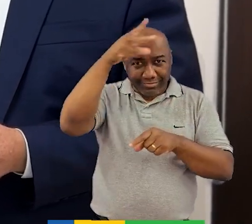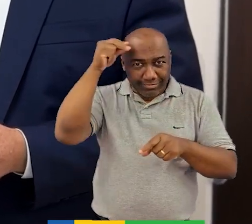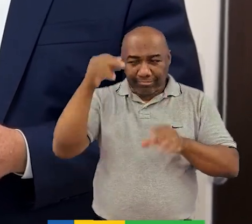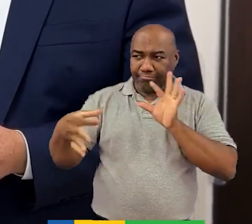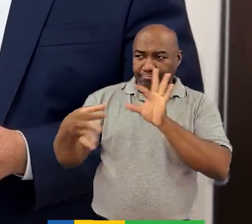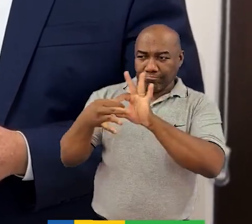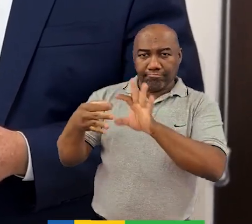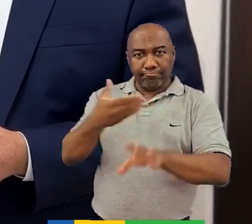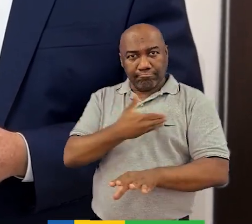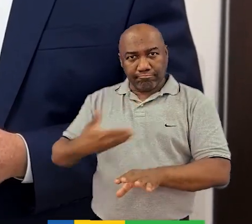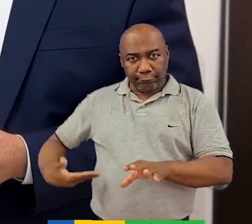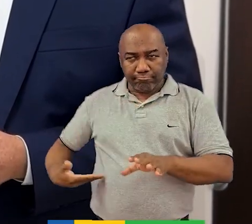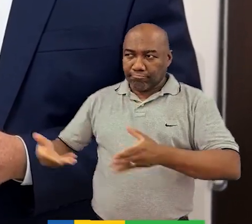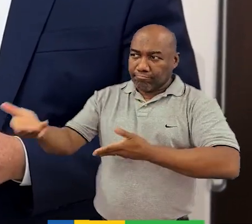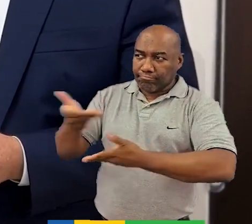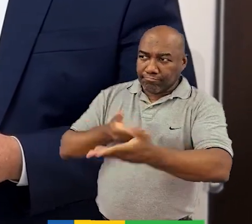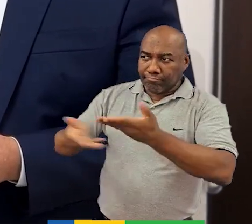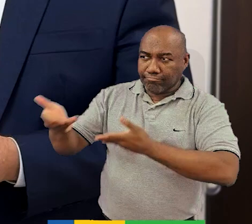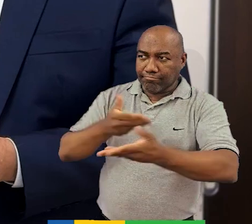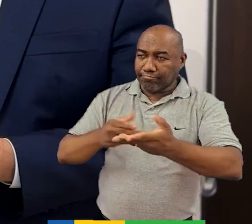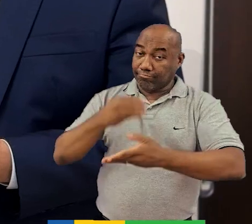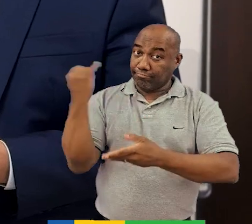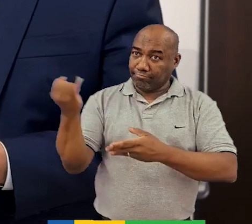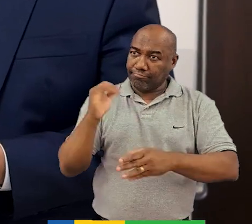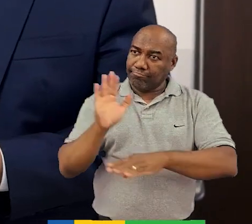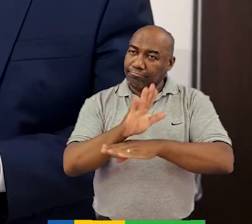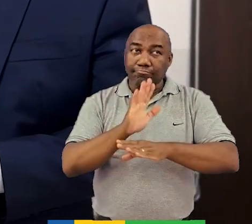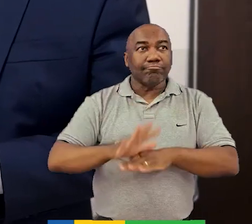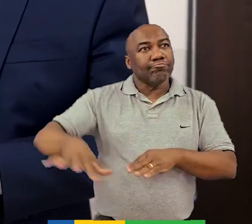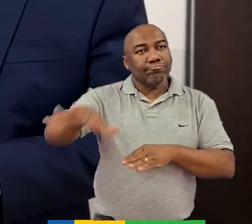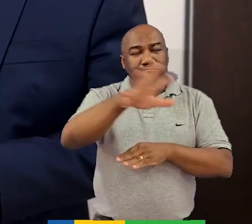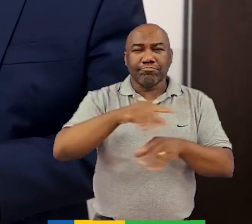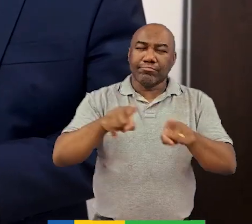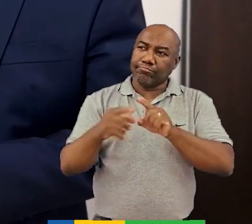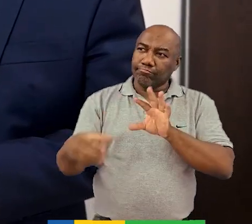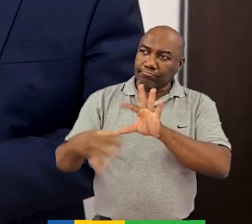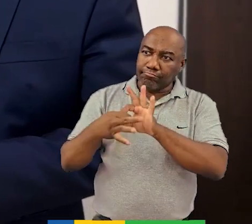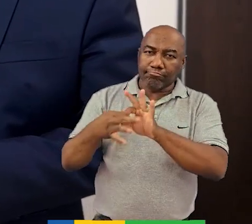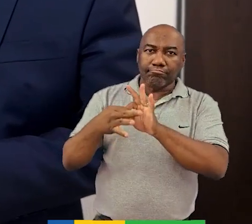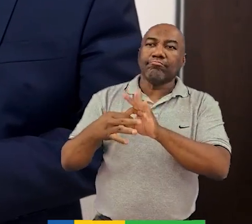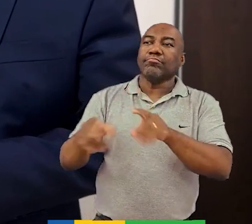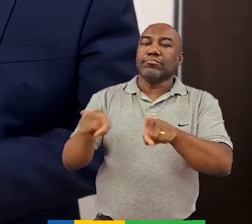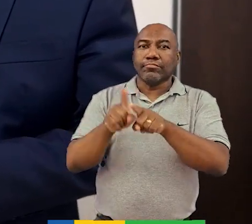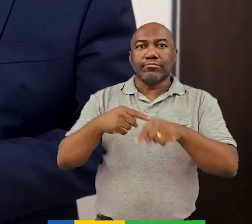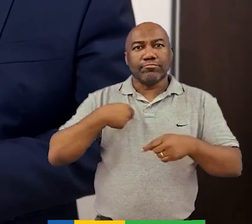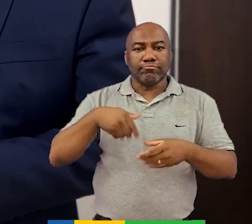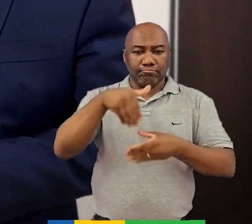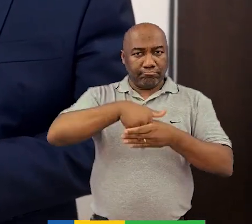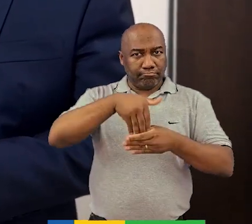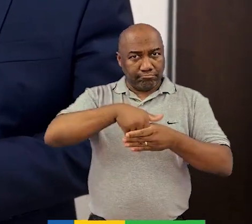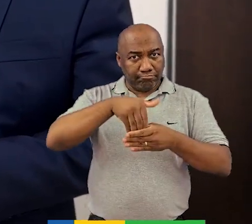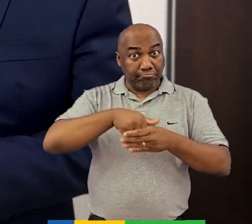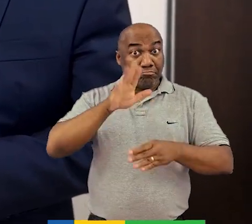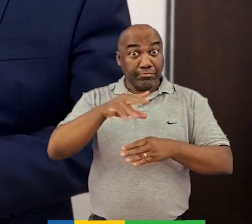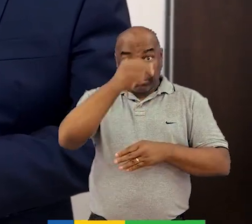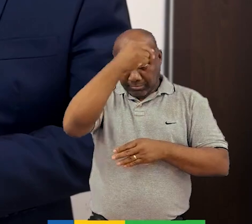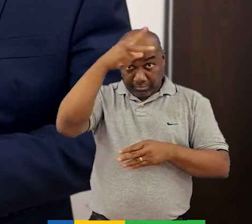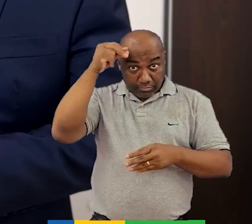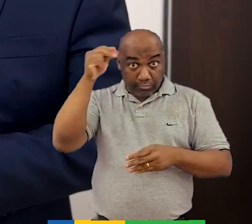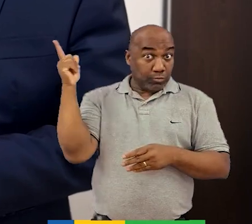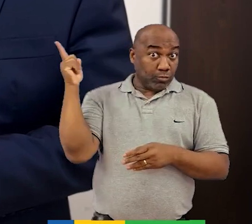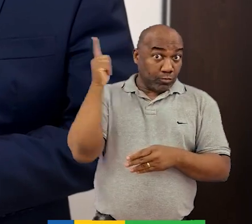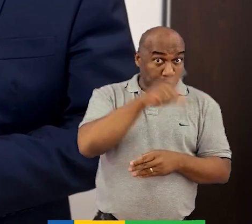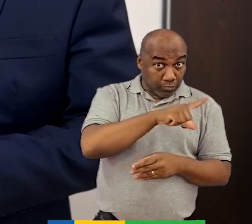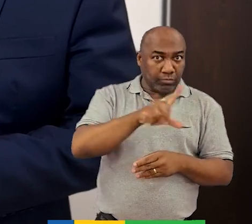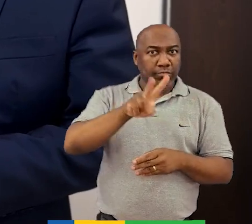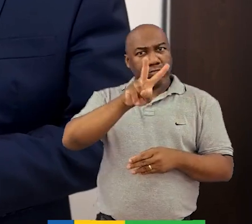Quando a prefeitura e o governo se conversam e buscam alternativas melhores para o cidadão. Conte com a gente, eu sou o candidato ainda,